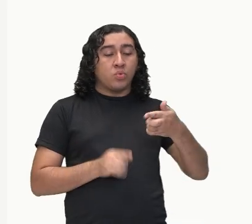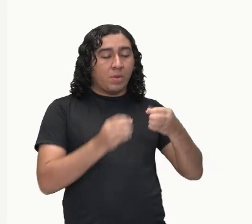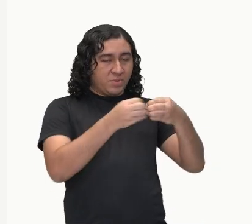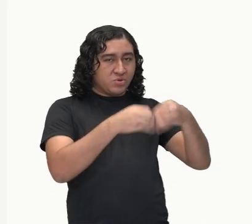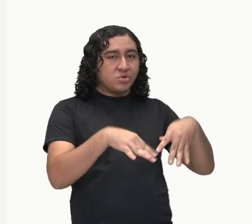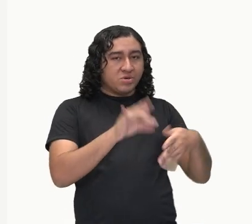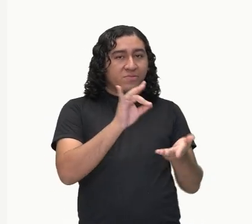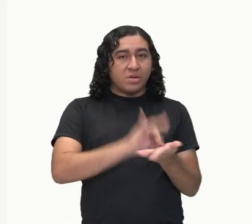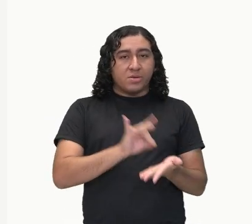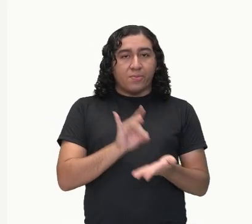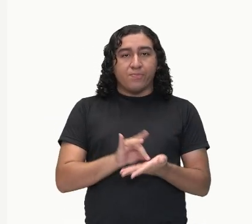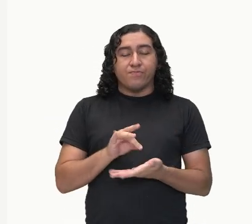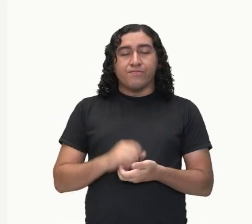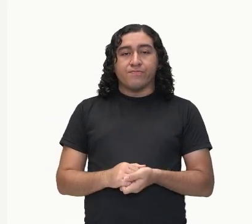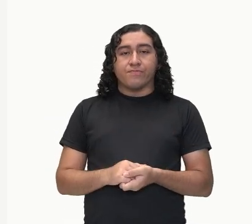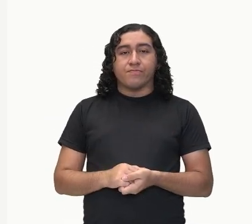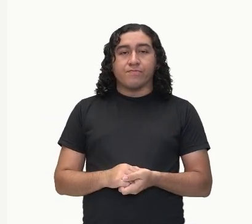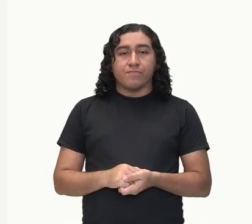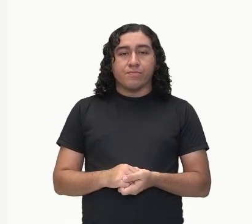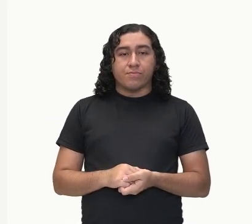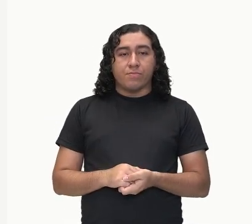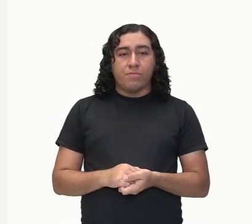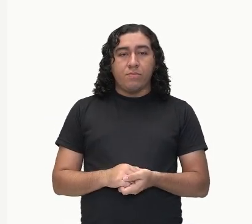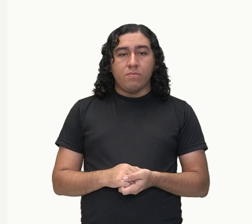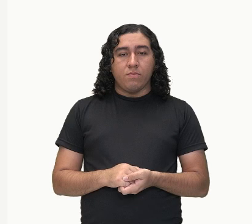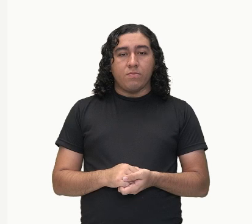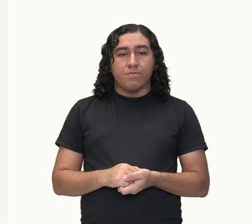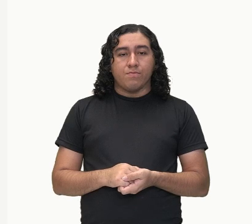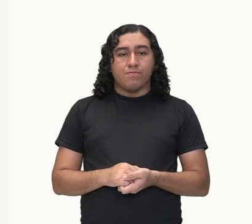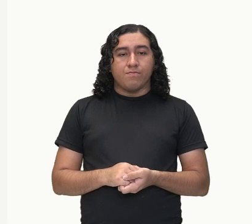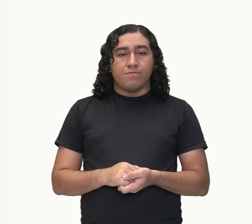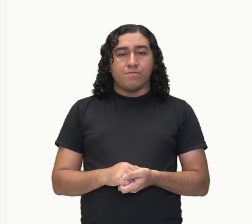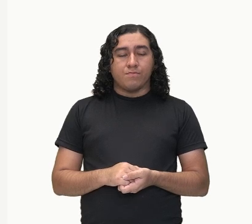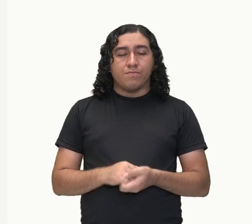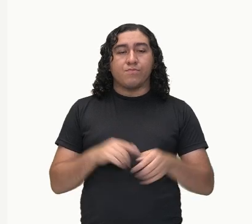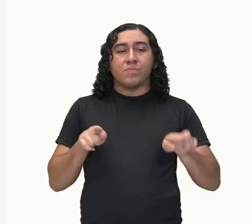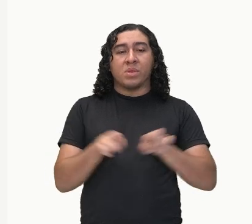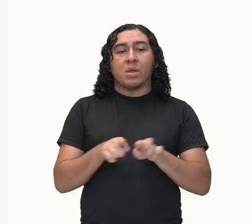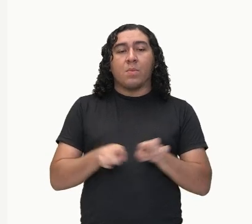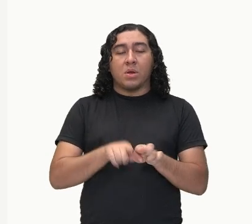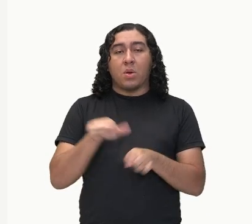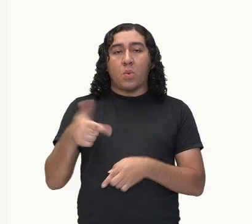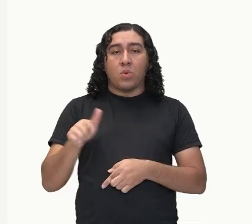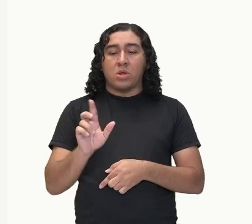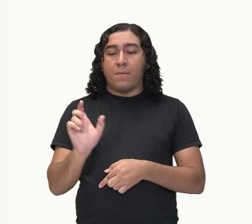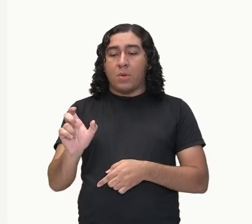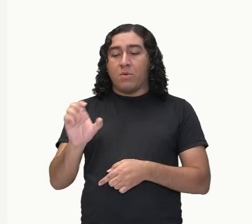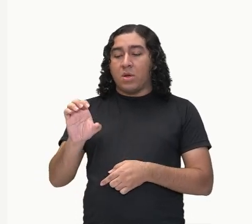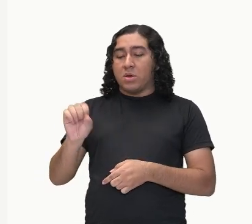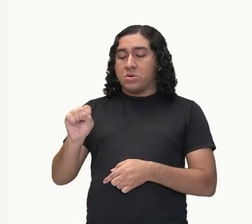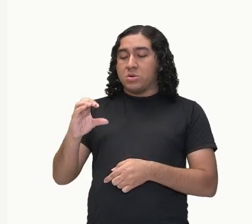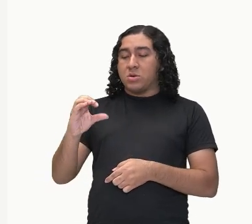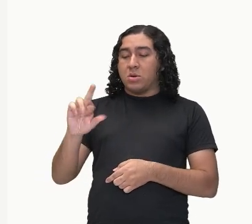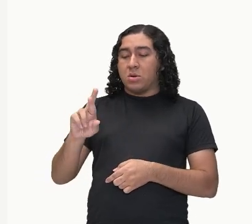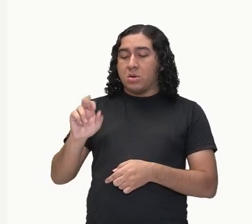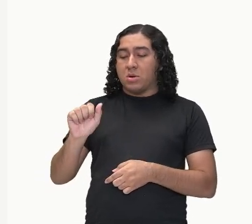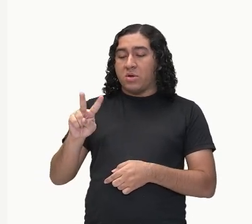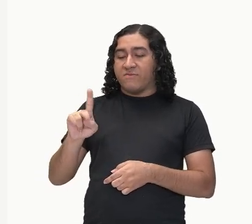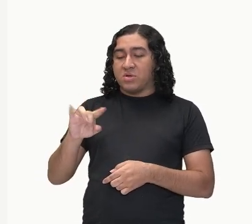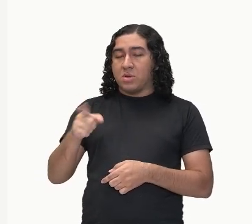né? Não existe a intenção. E na escravidão, uma espécie, né, que vai